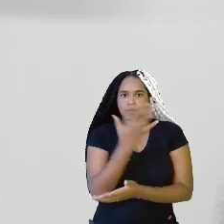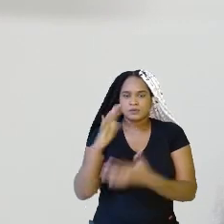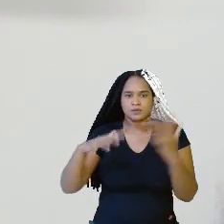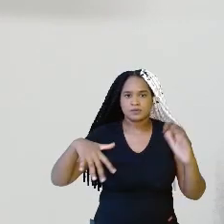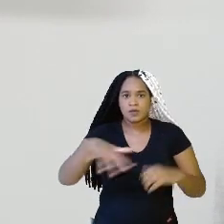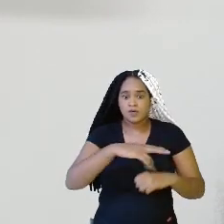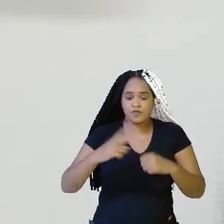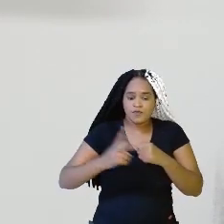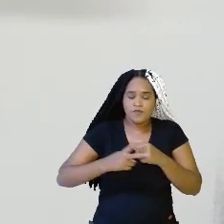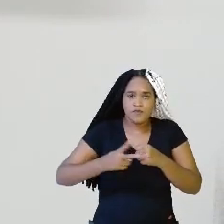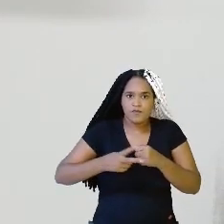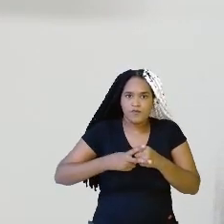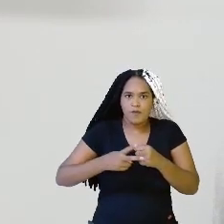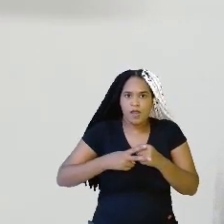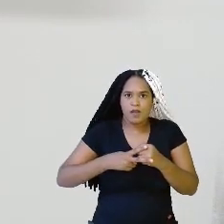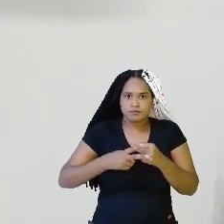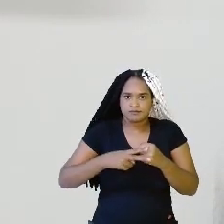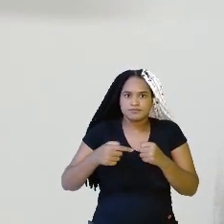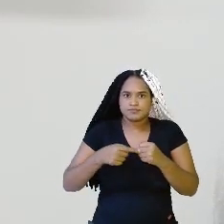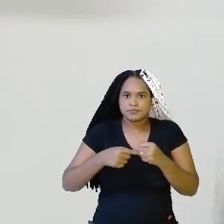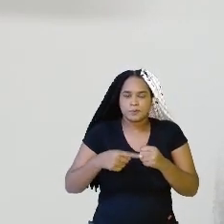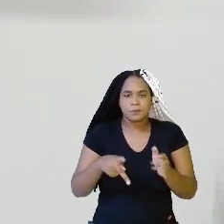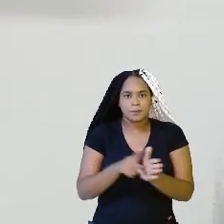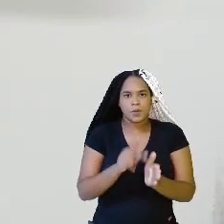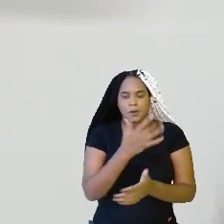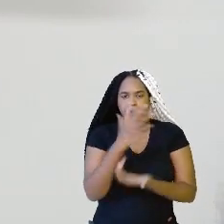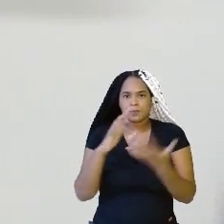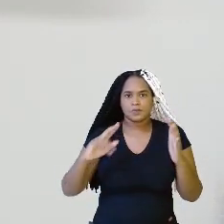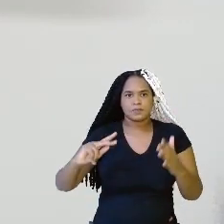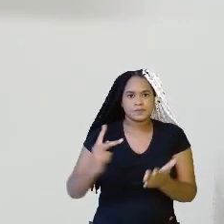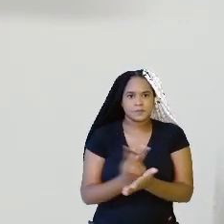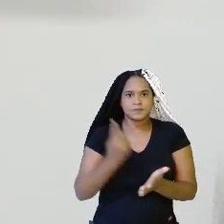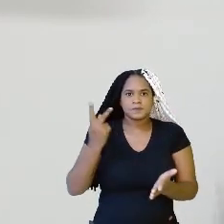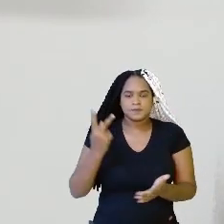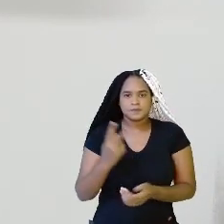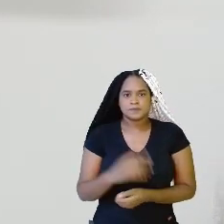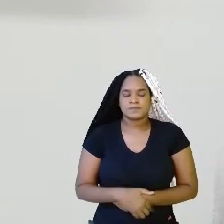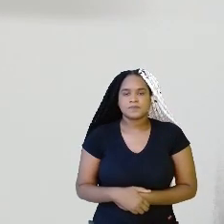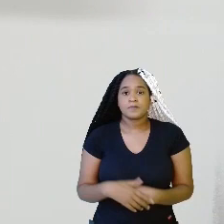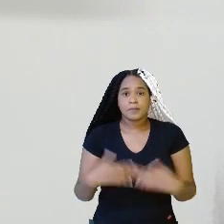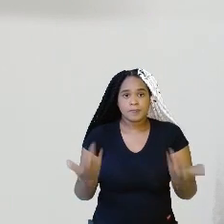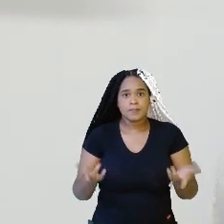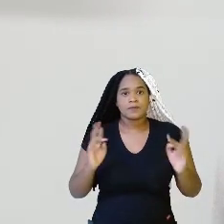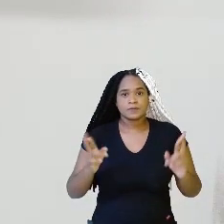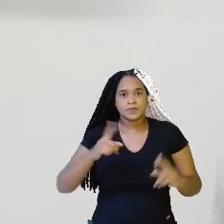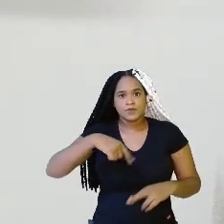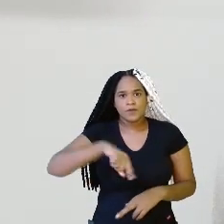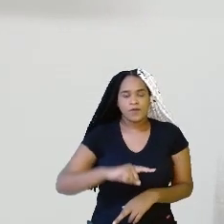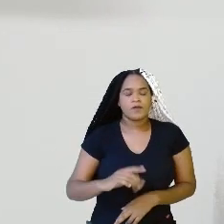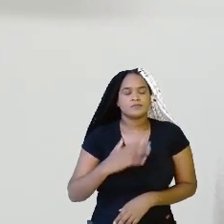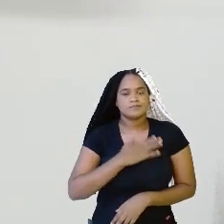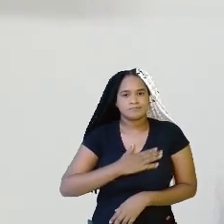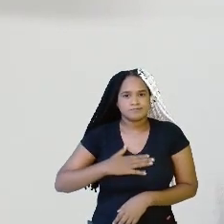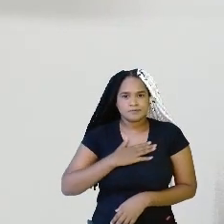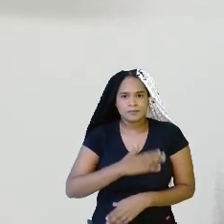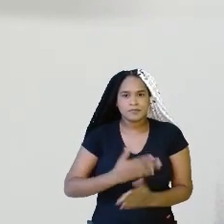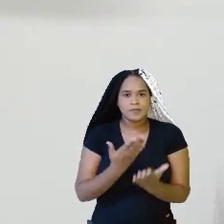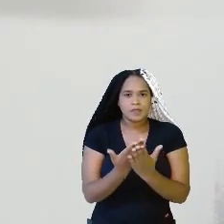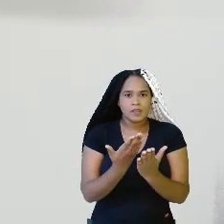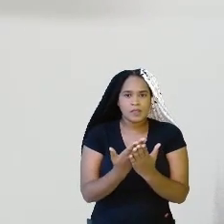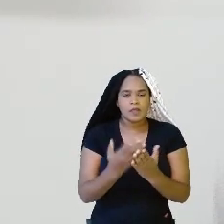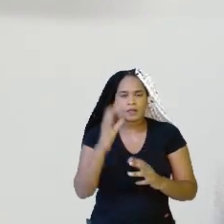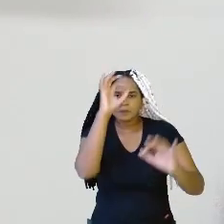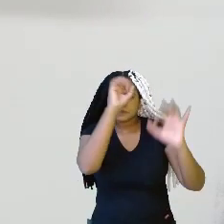os tempos verbais não, onde encontramos os fenômenos da natureza. É isso aí, eu espero que vocês tenham gostado, que vocês